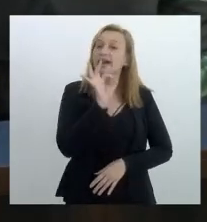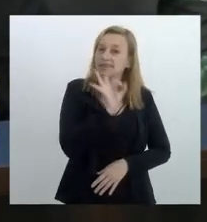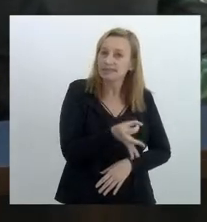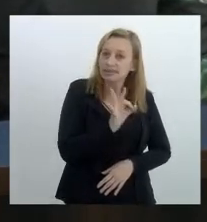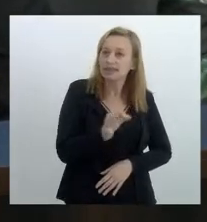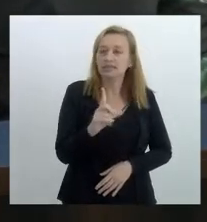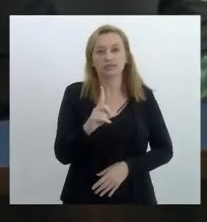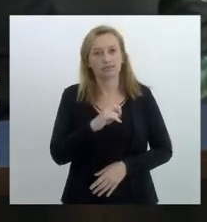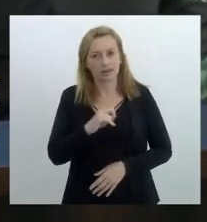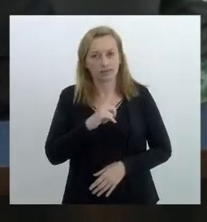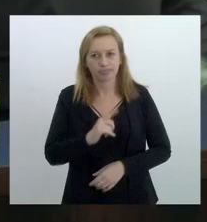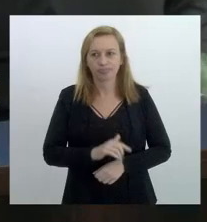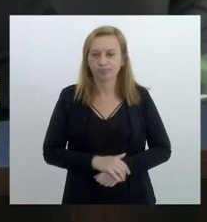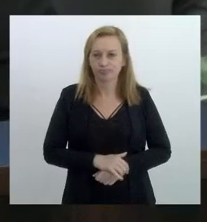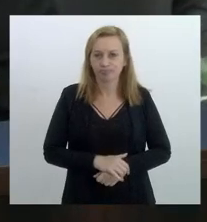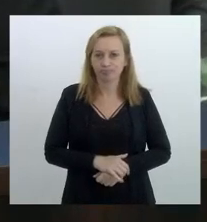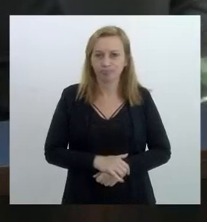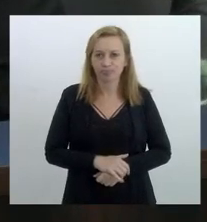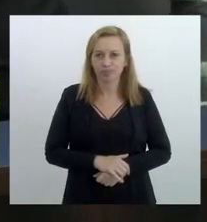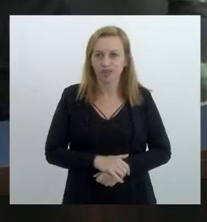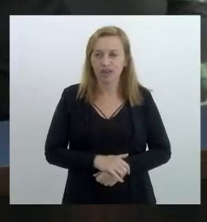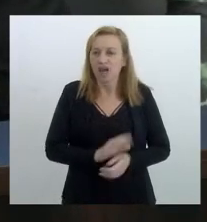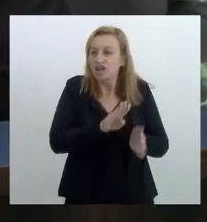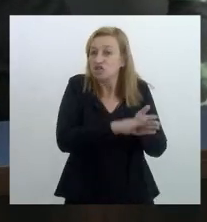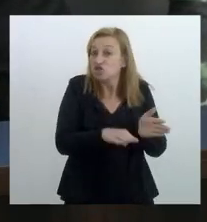afirmar que